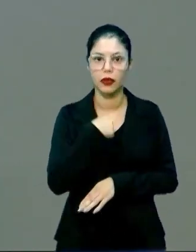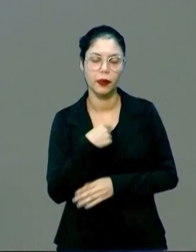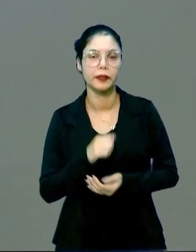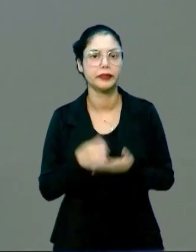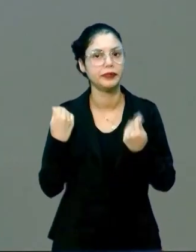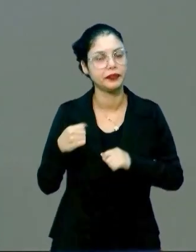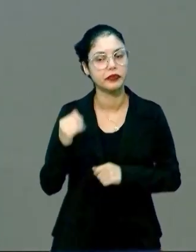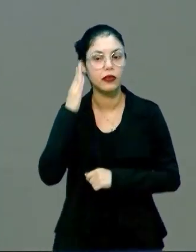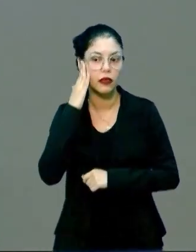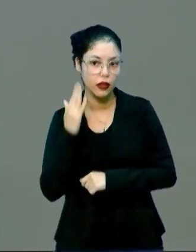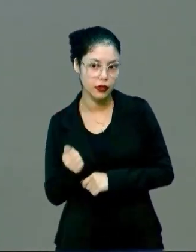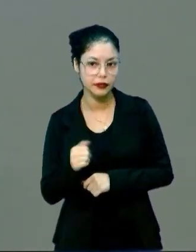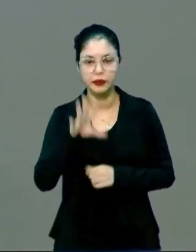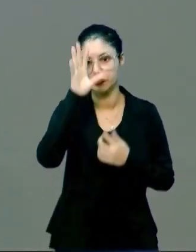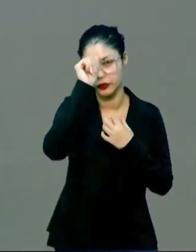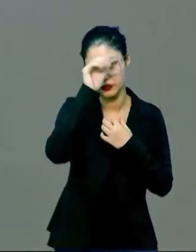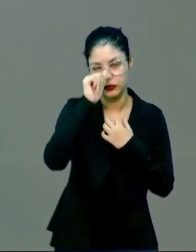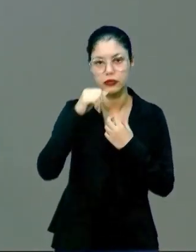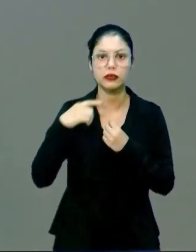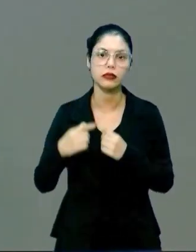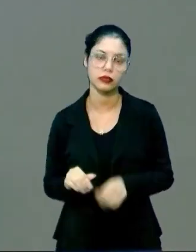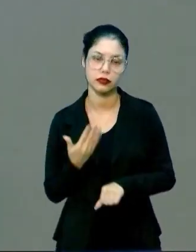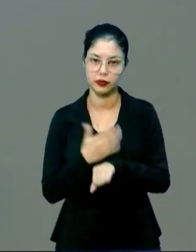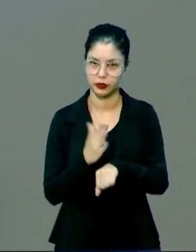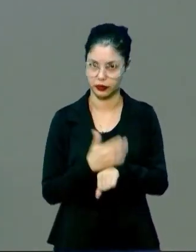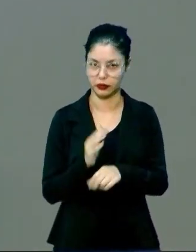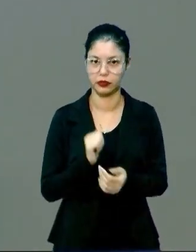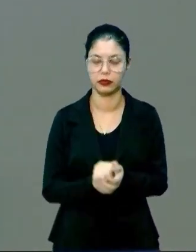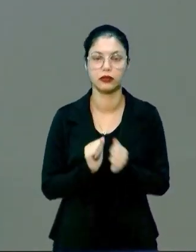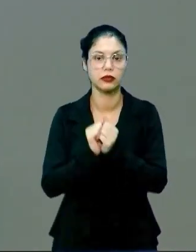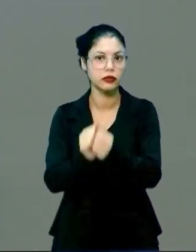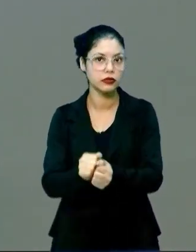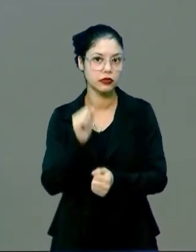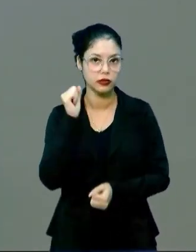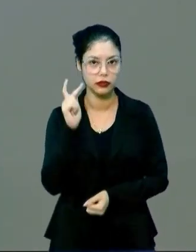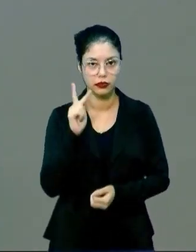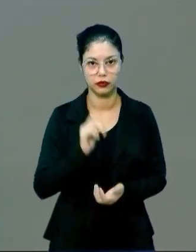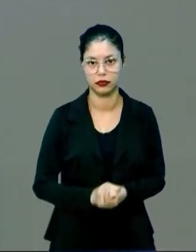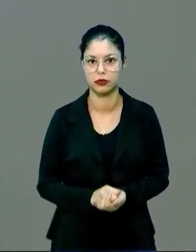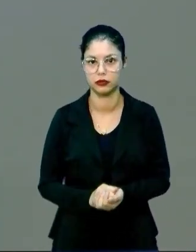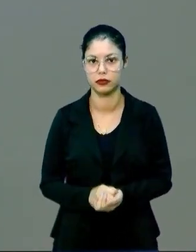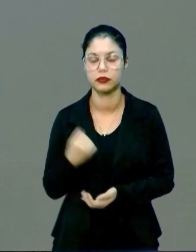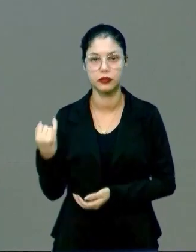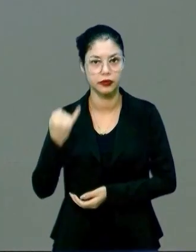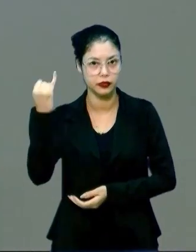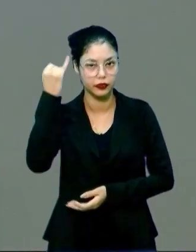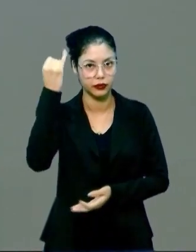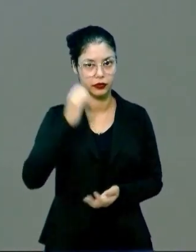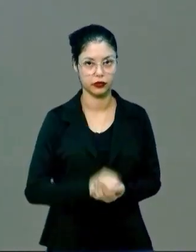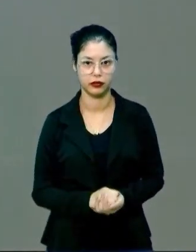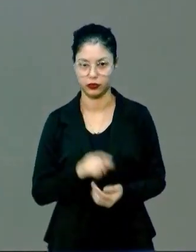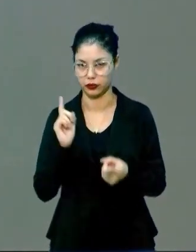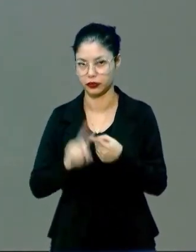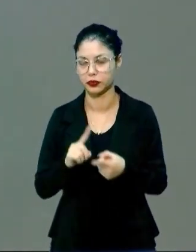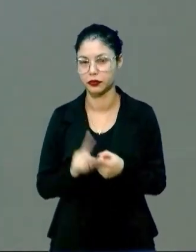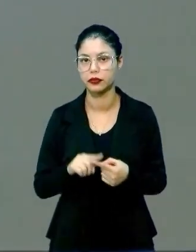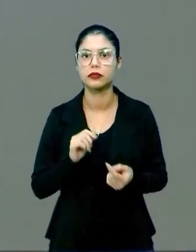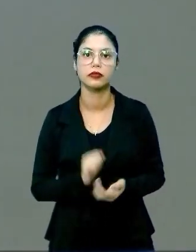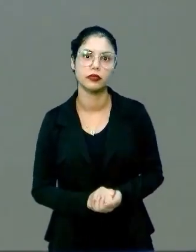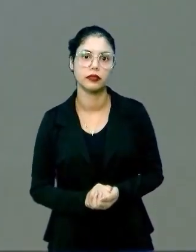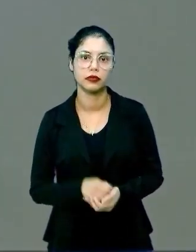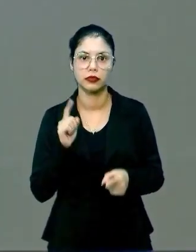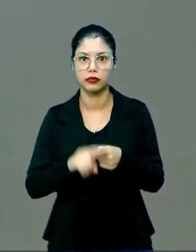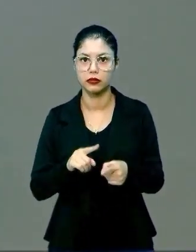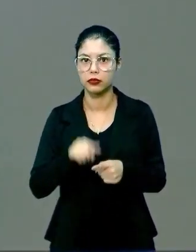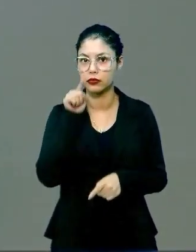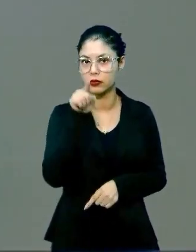eu devemos aprender e ter a prática com ela, ok? Isso é muito importante. Por quê?